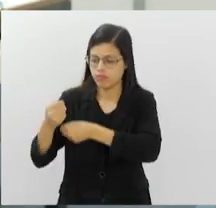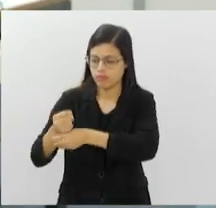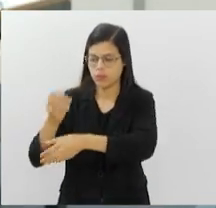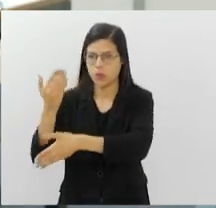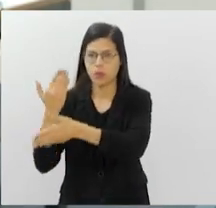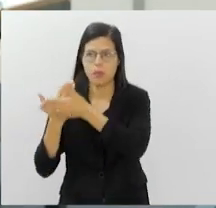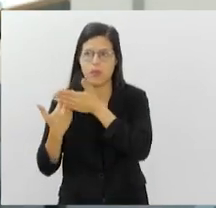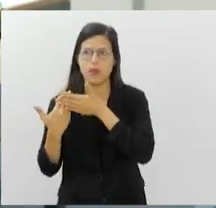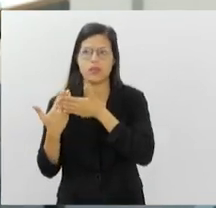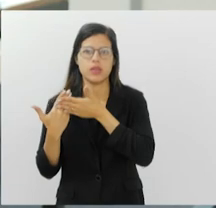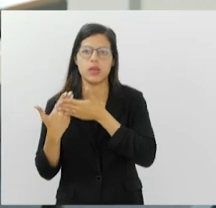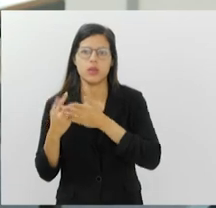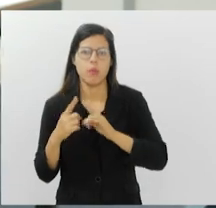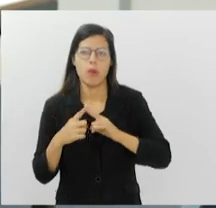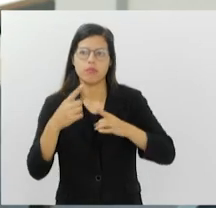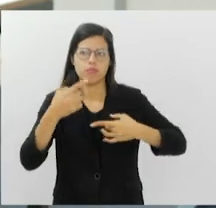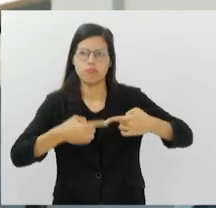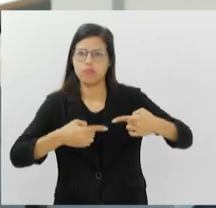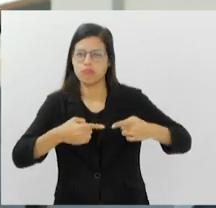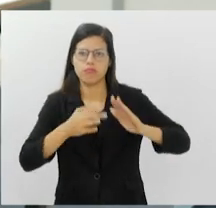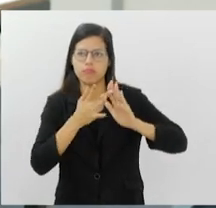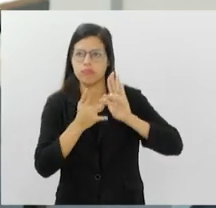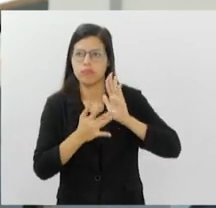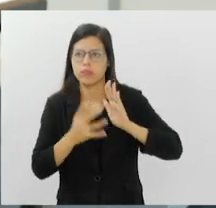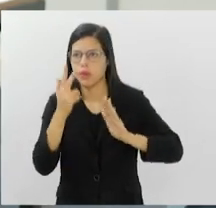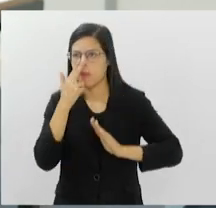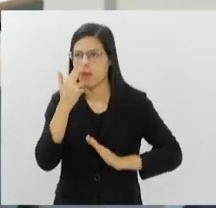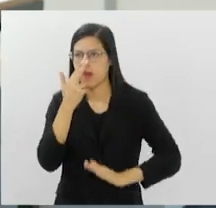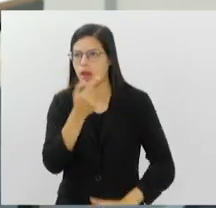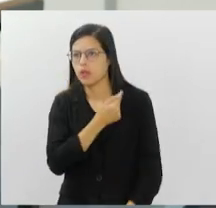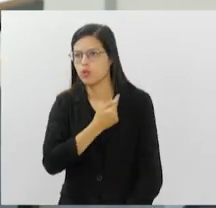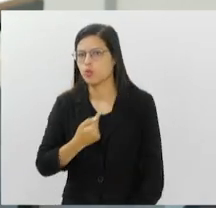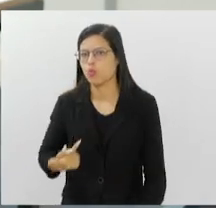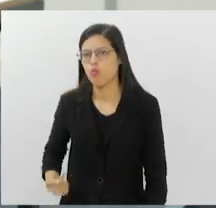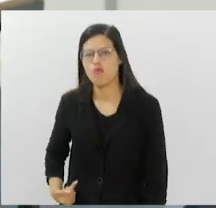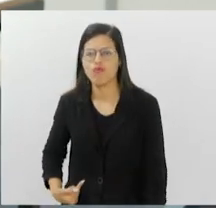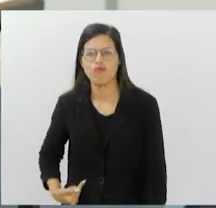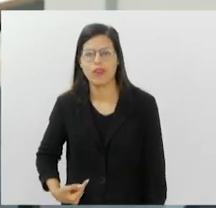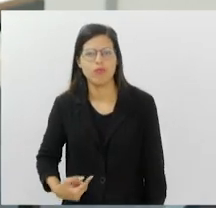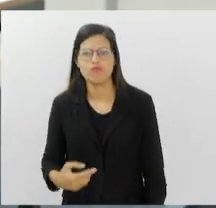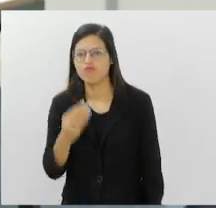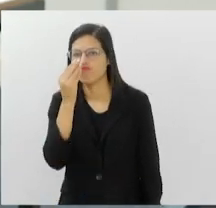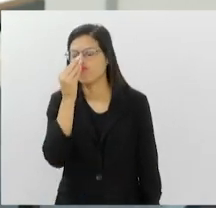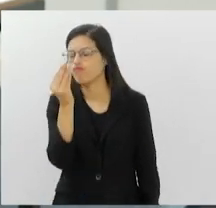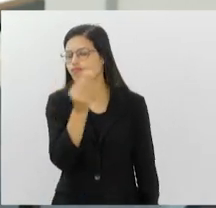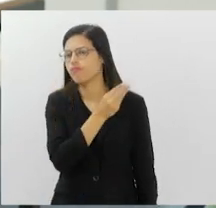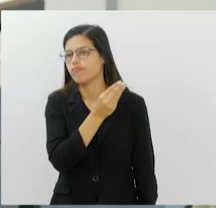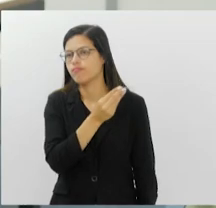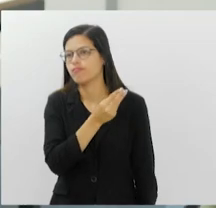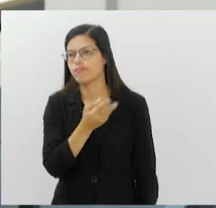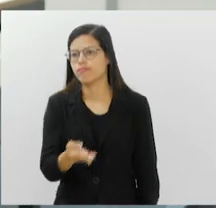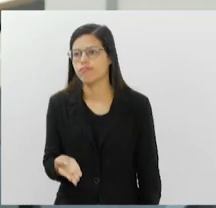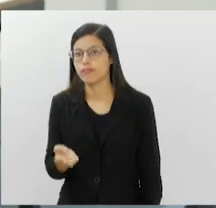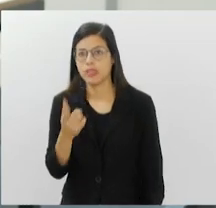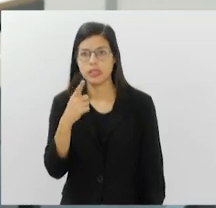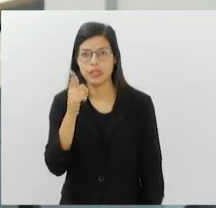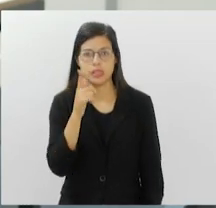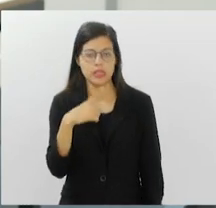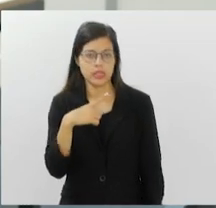e não vem à pauta. Parece que o governo está nadando em dinheiro. Ou eles gostam